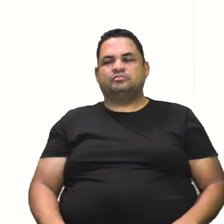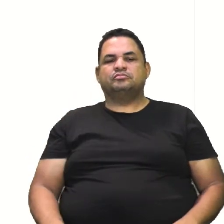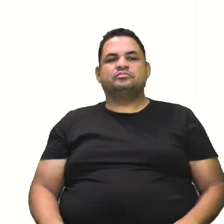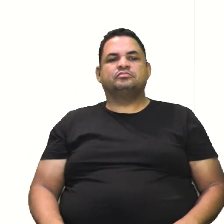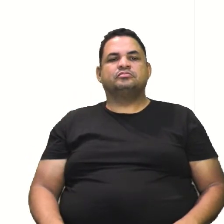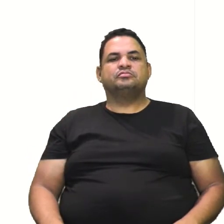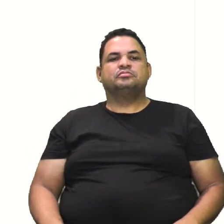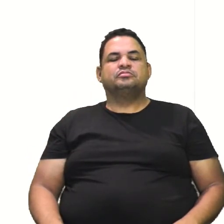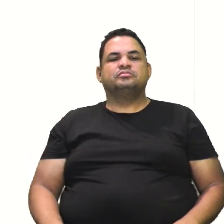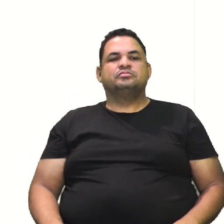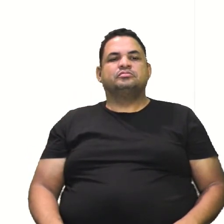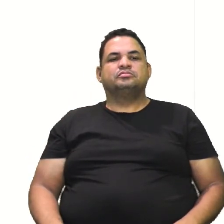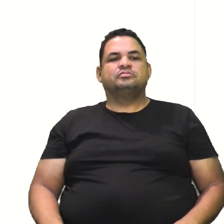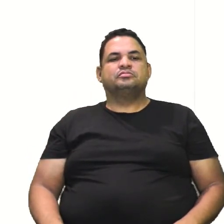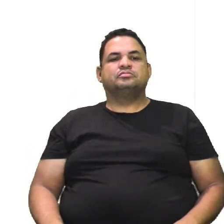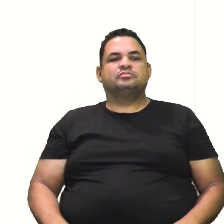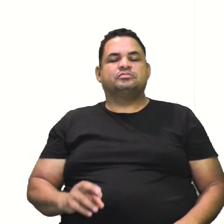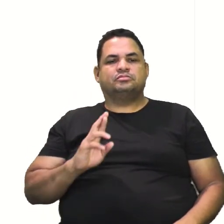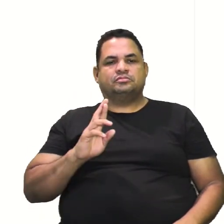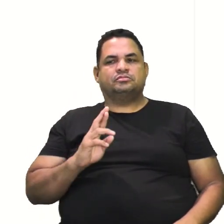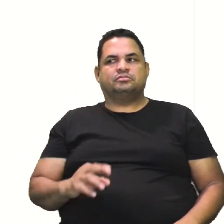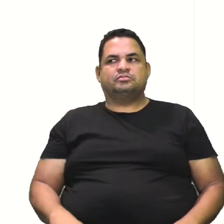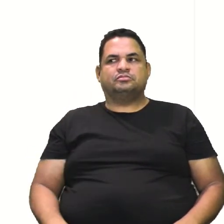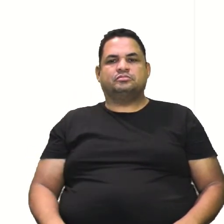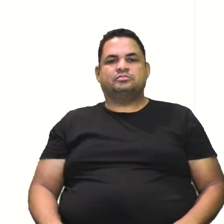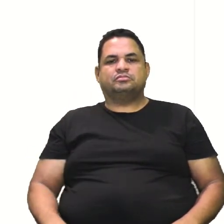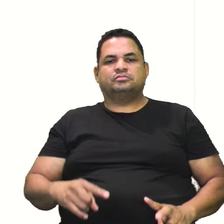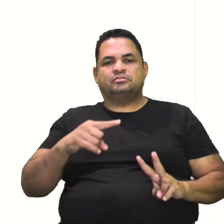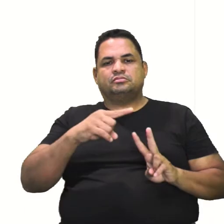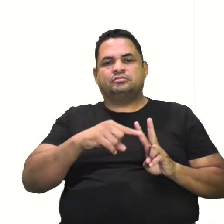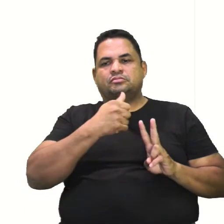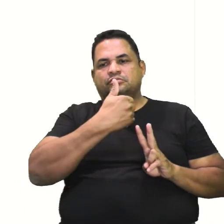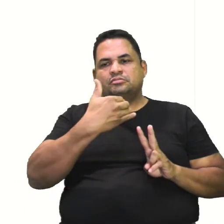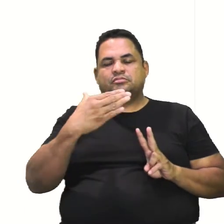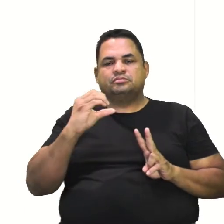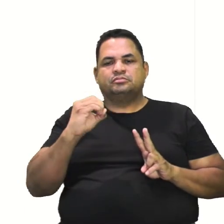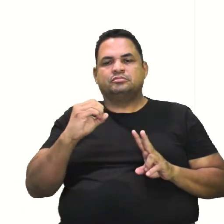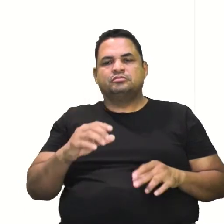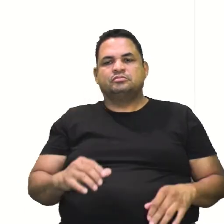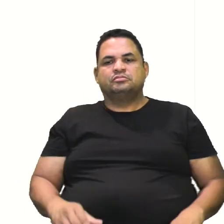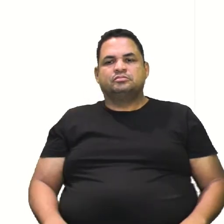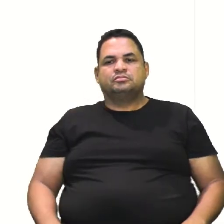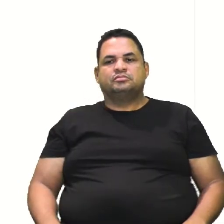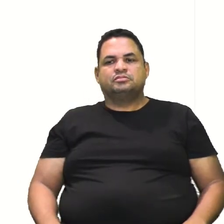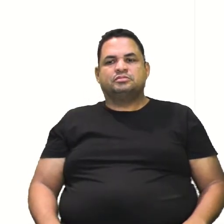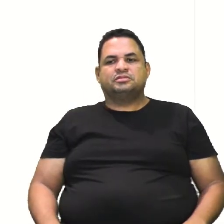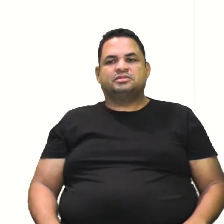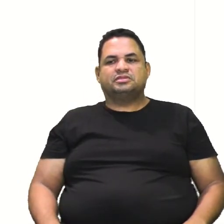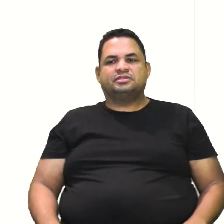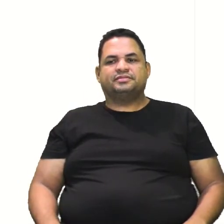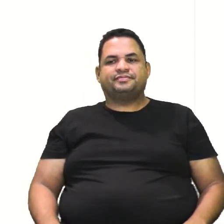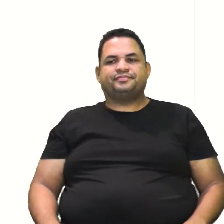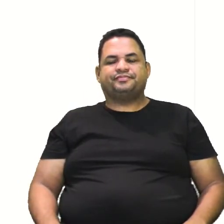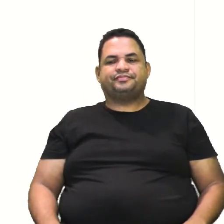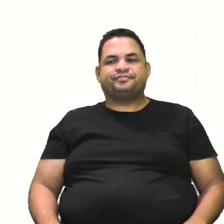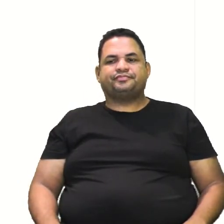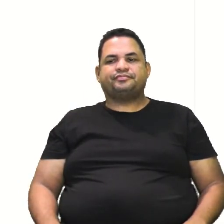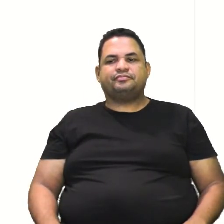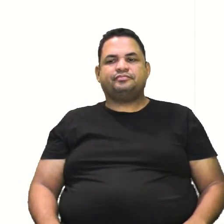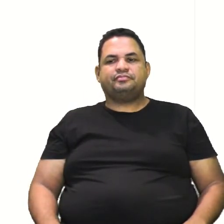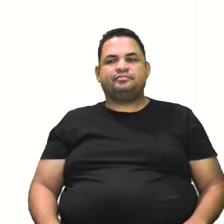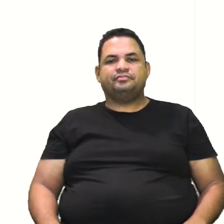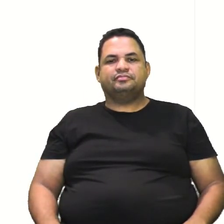E 1 positivo. Quem é o raio? O raio é a raiz de 10. Raiz de 10 que a gente acabou de dizer que é mais ou menos 3,